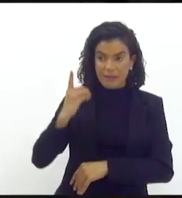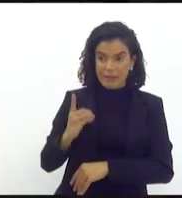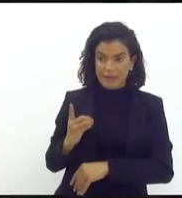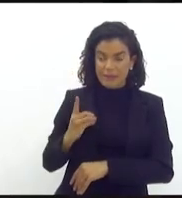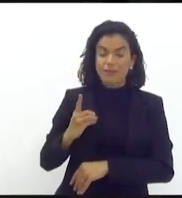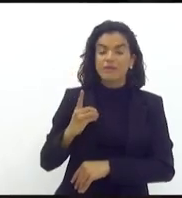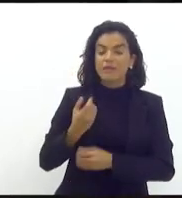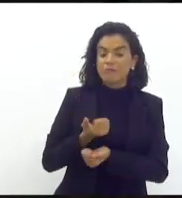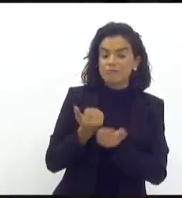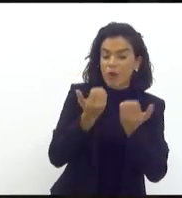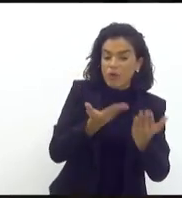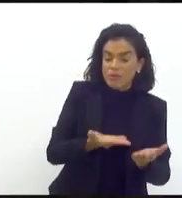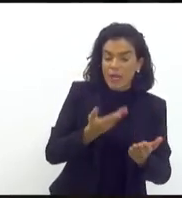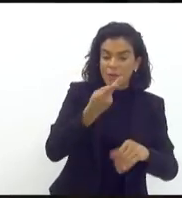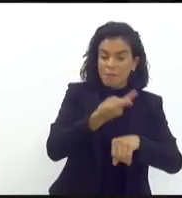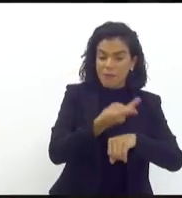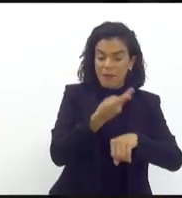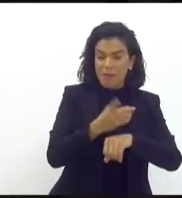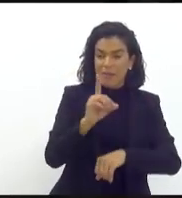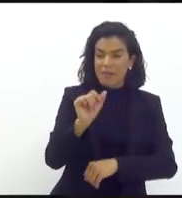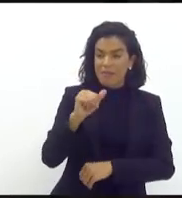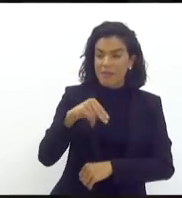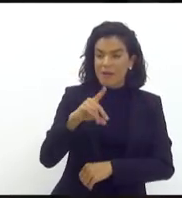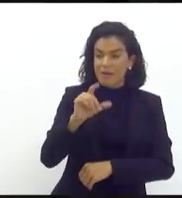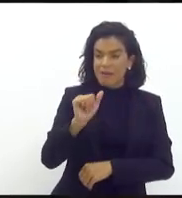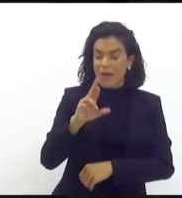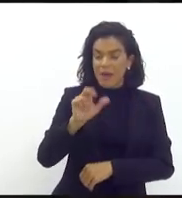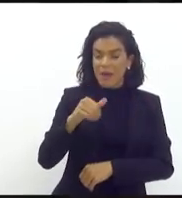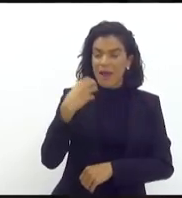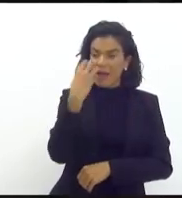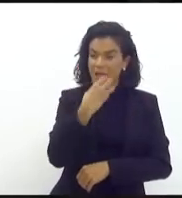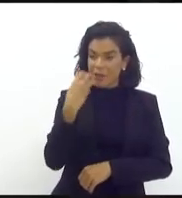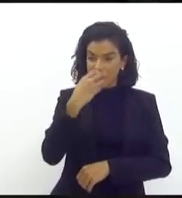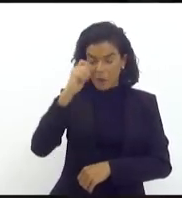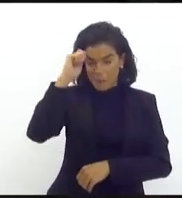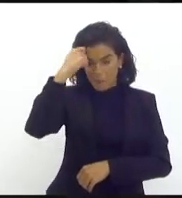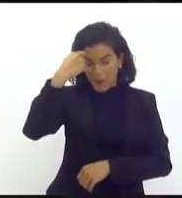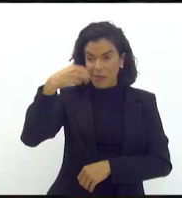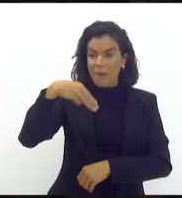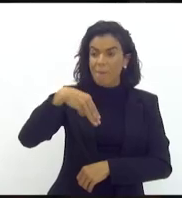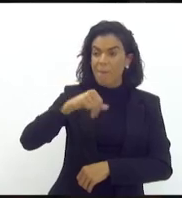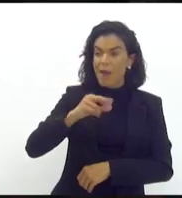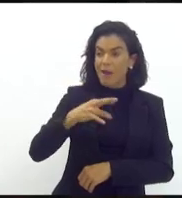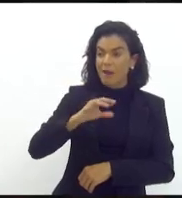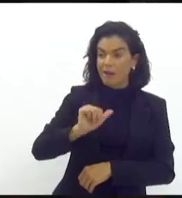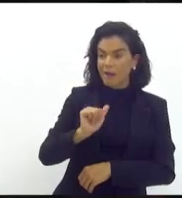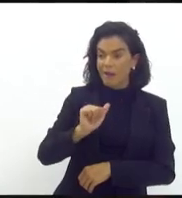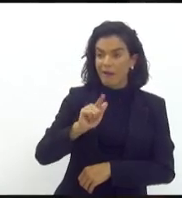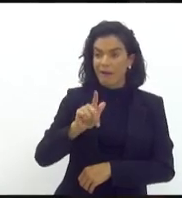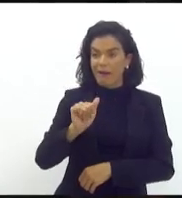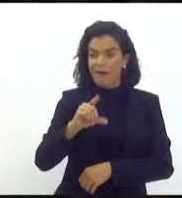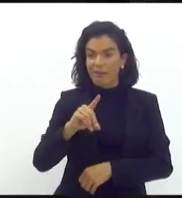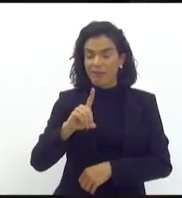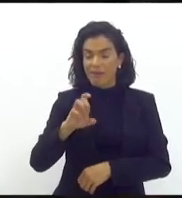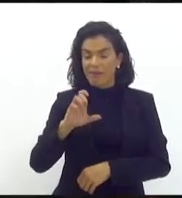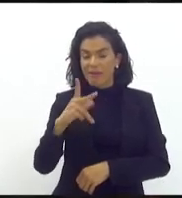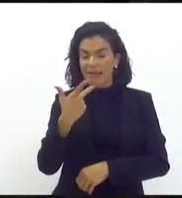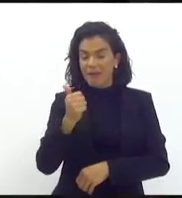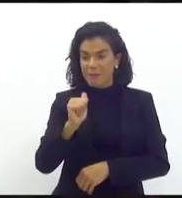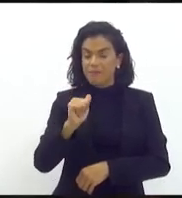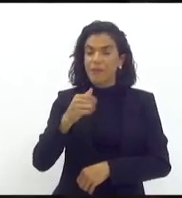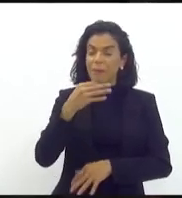que concede o prêmio Dandara a ilustríssima cantora Preta Maria Gadelha Gil Moreira de Godoy